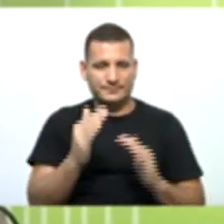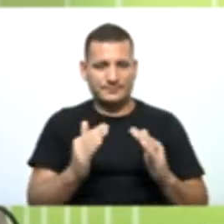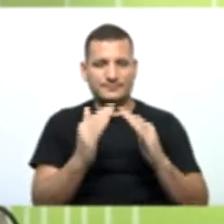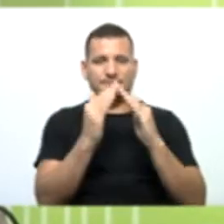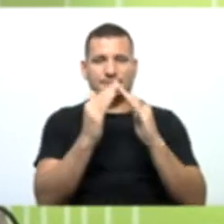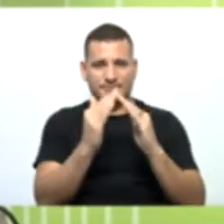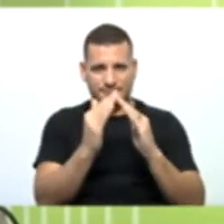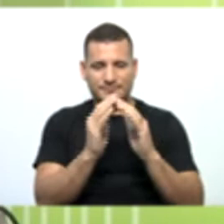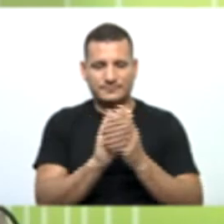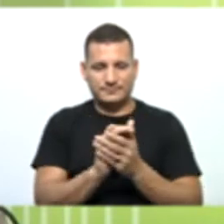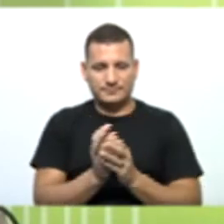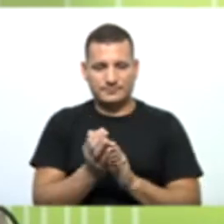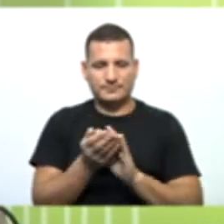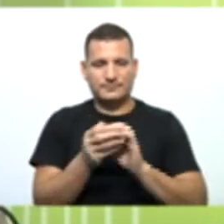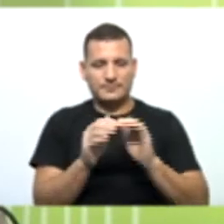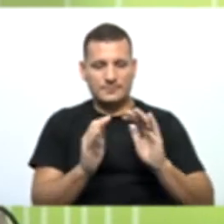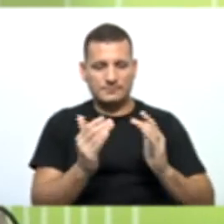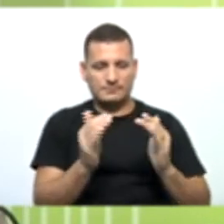aí